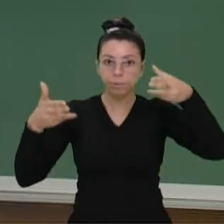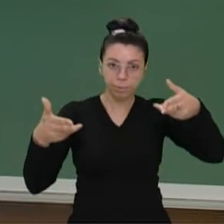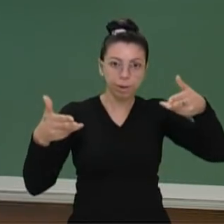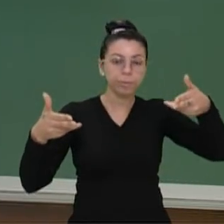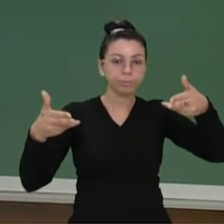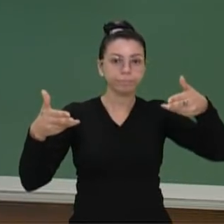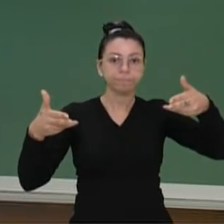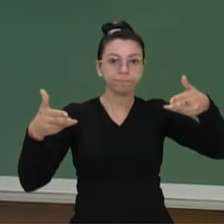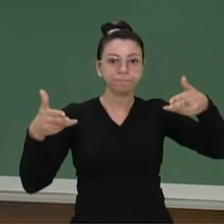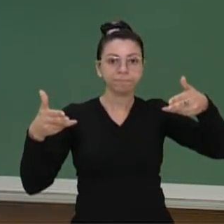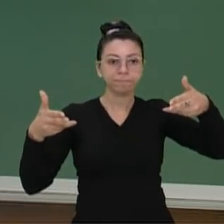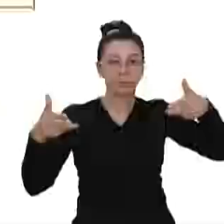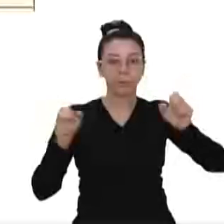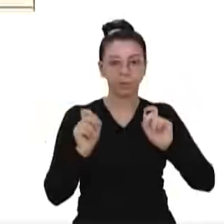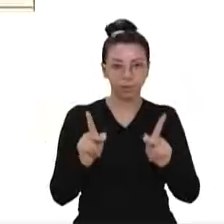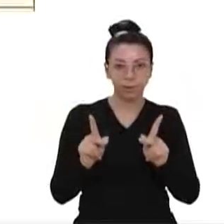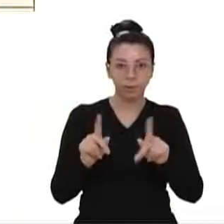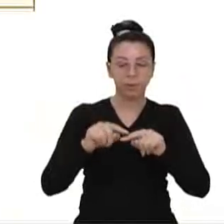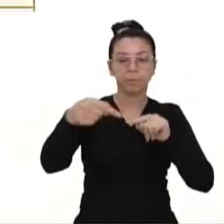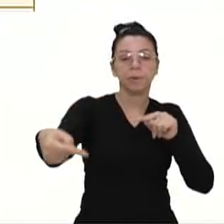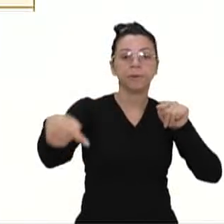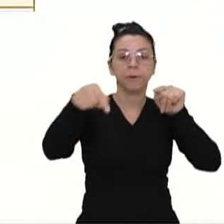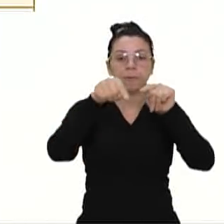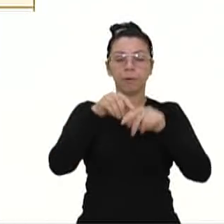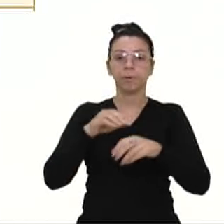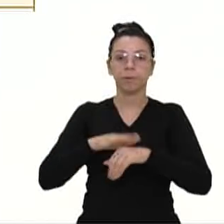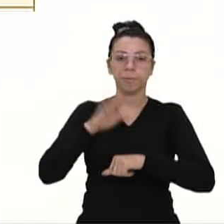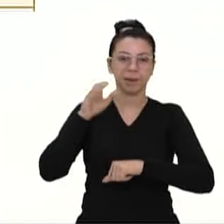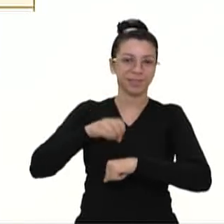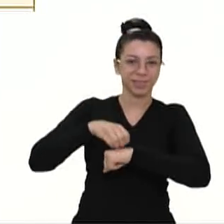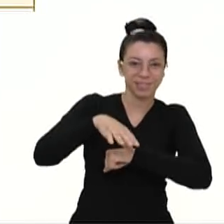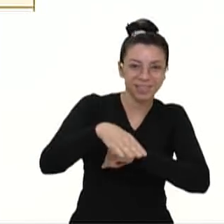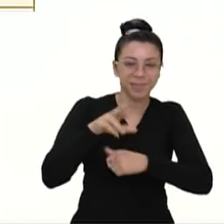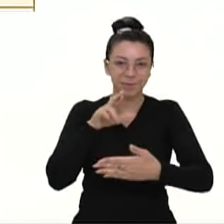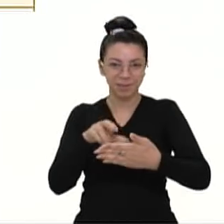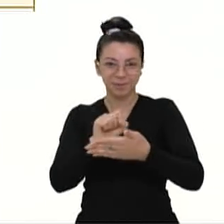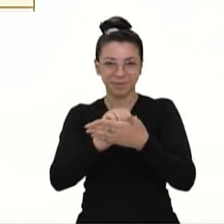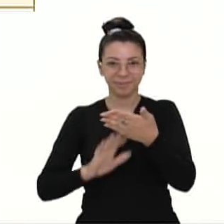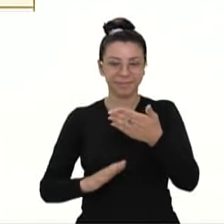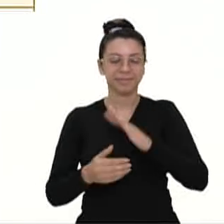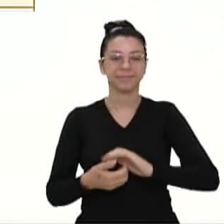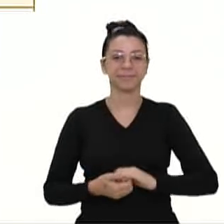uma equação exponencial. Beleza? Já volto com mais dica para resolver esse exercício.